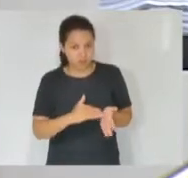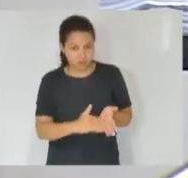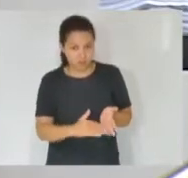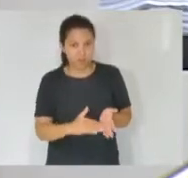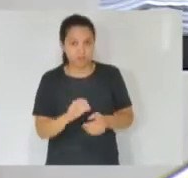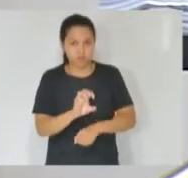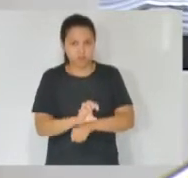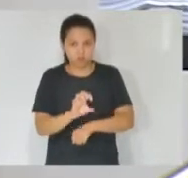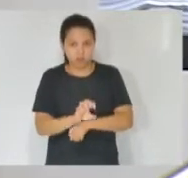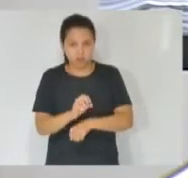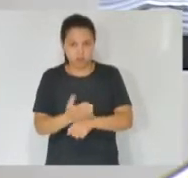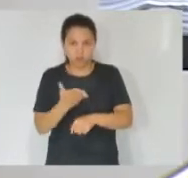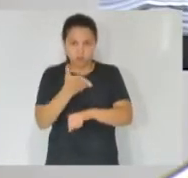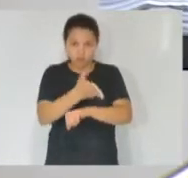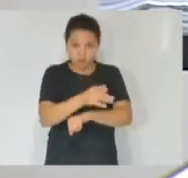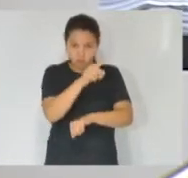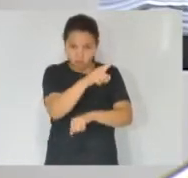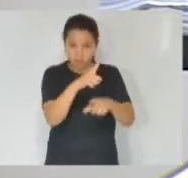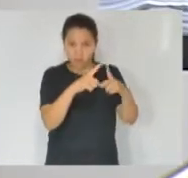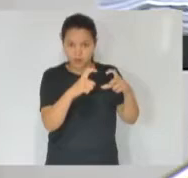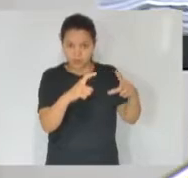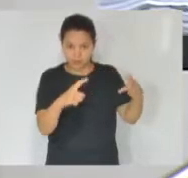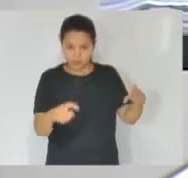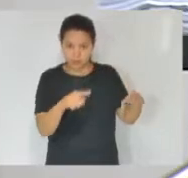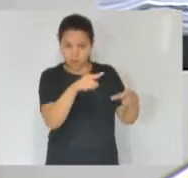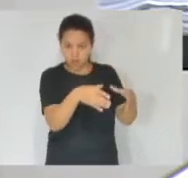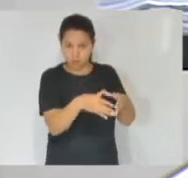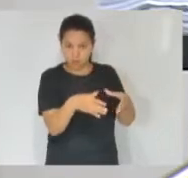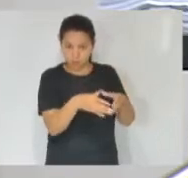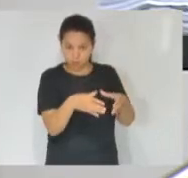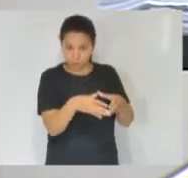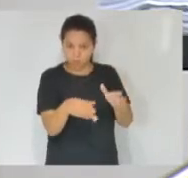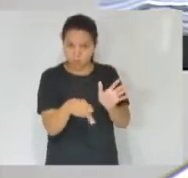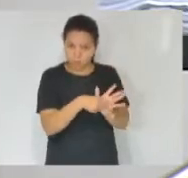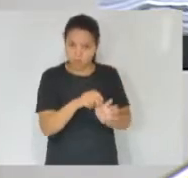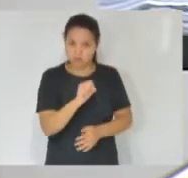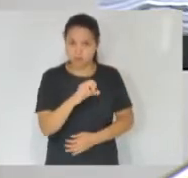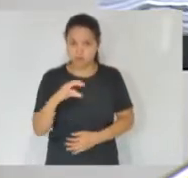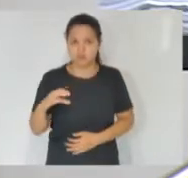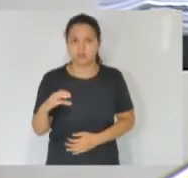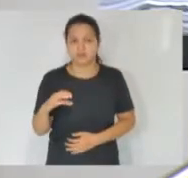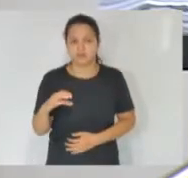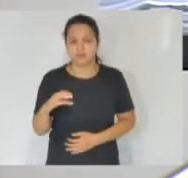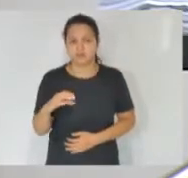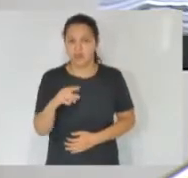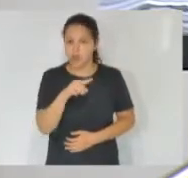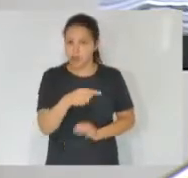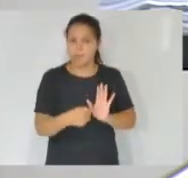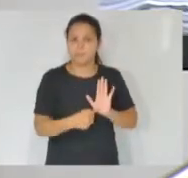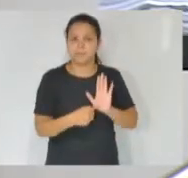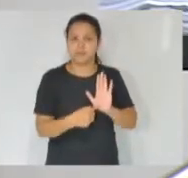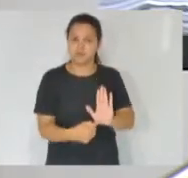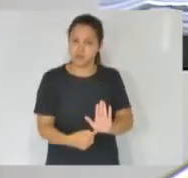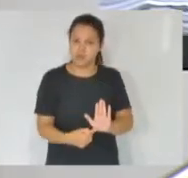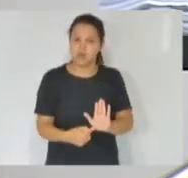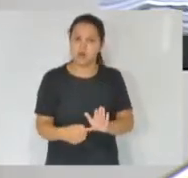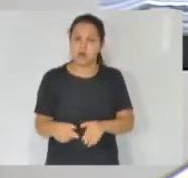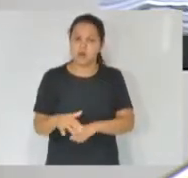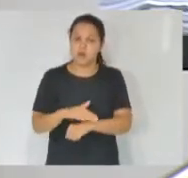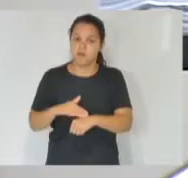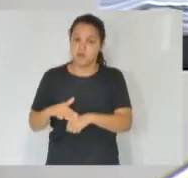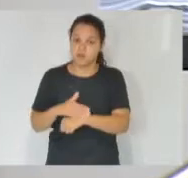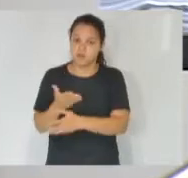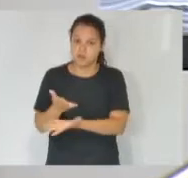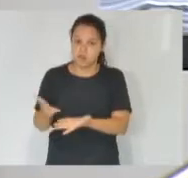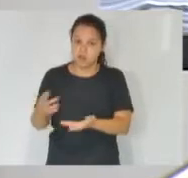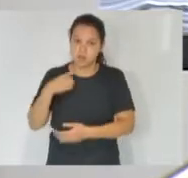em Brasília, lá na bancada catarinense, apresentando e conversando com os nossos